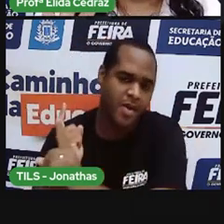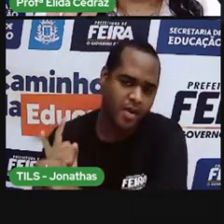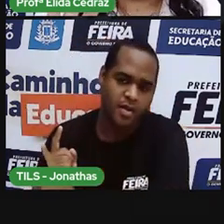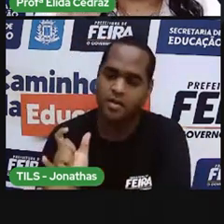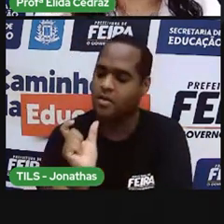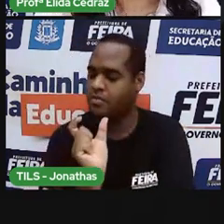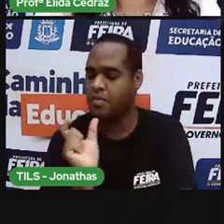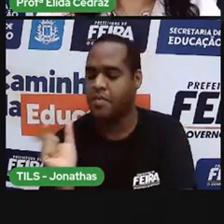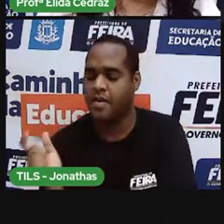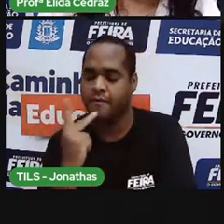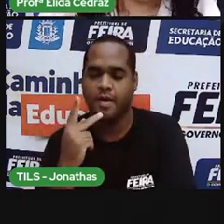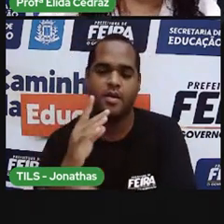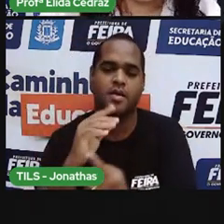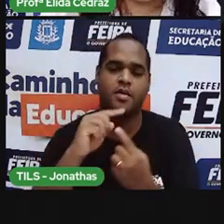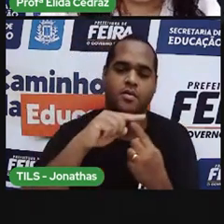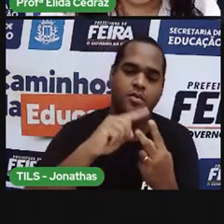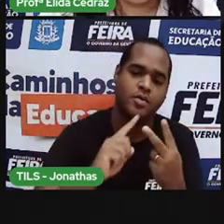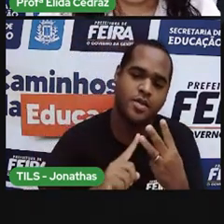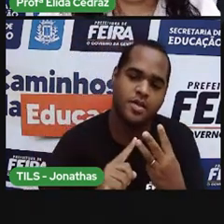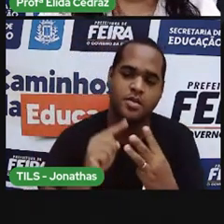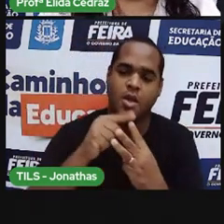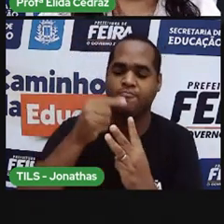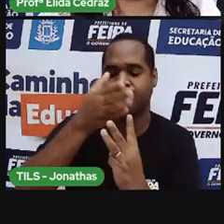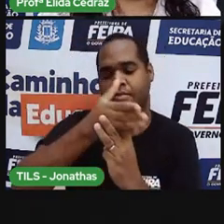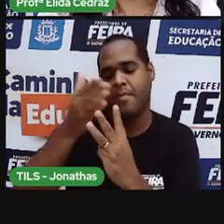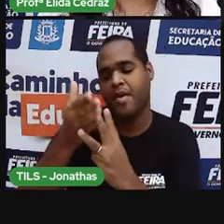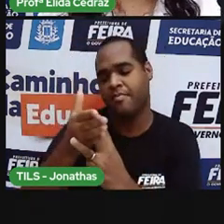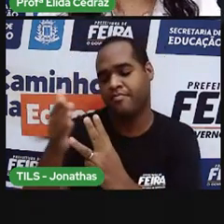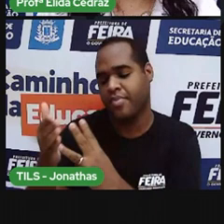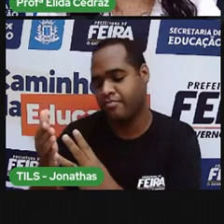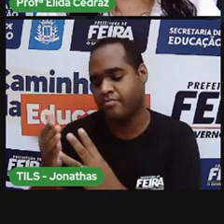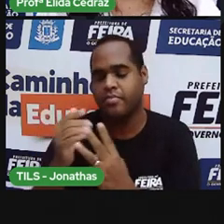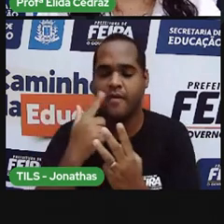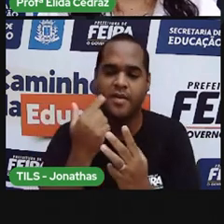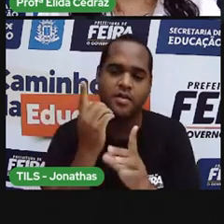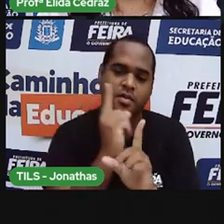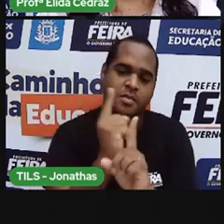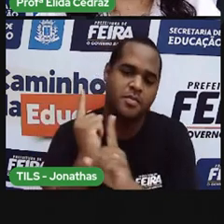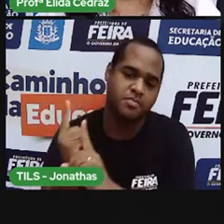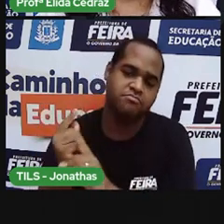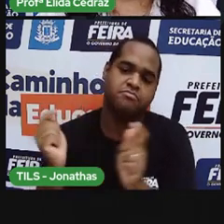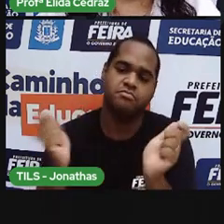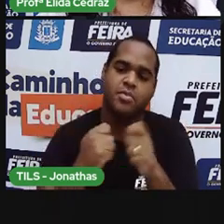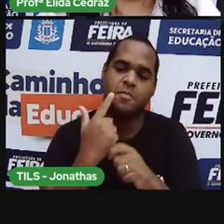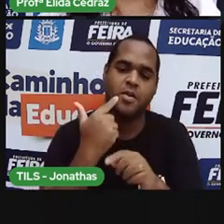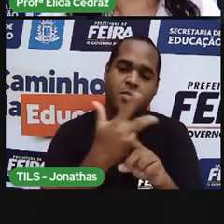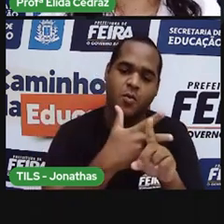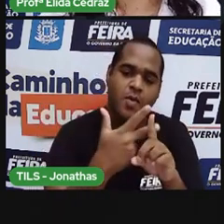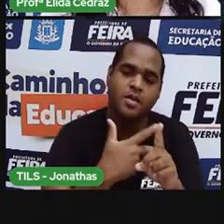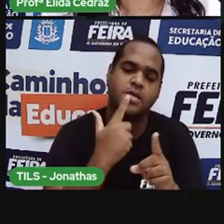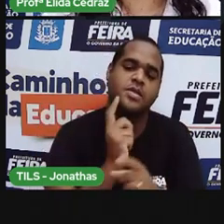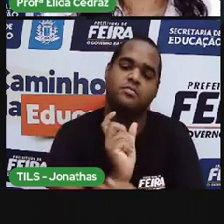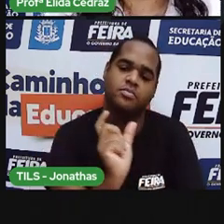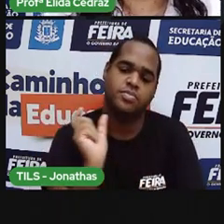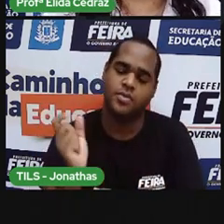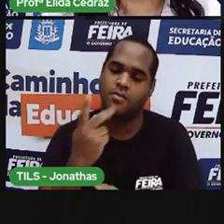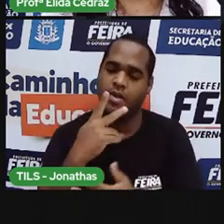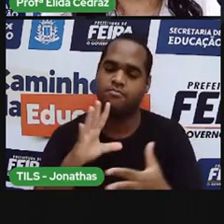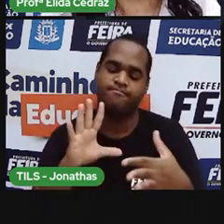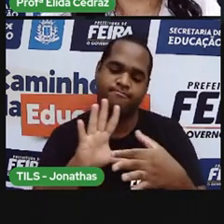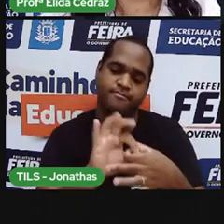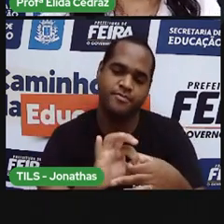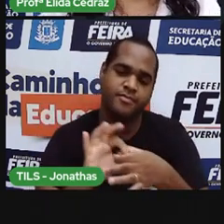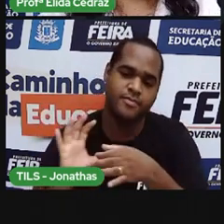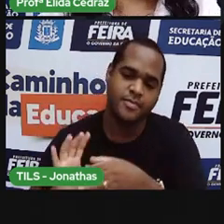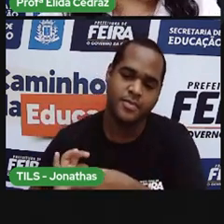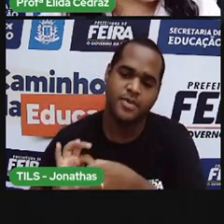três sílabas e encaixe nos quadradinhos. Vamos procurar as palavrinhas e vamos encaixá-las